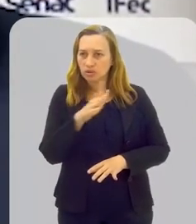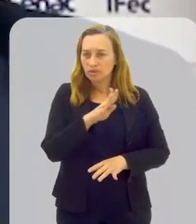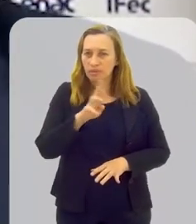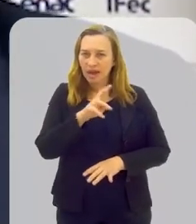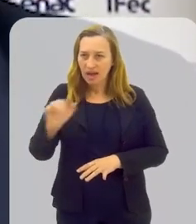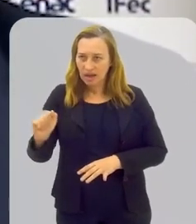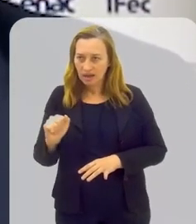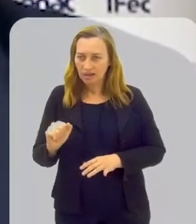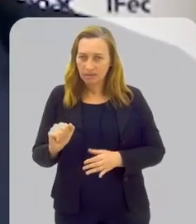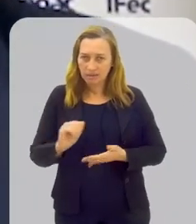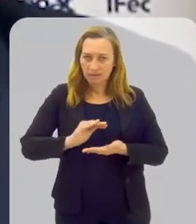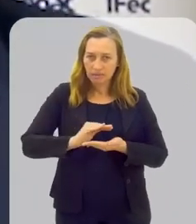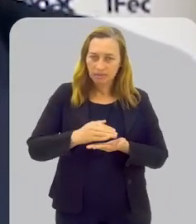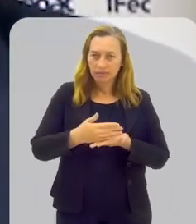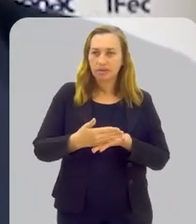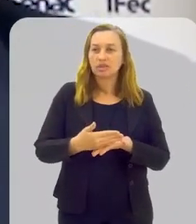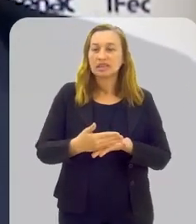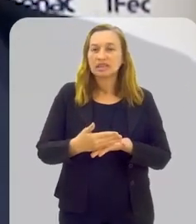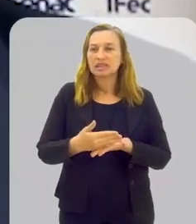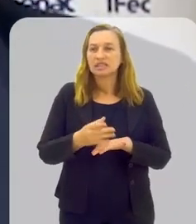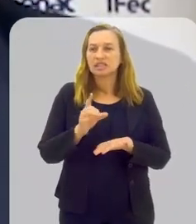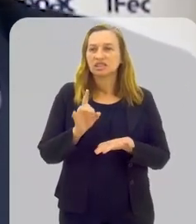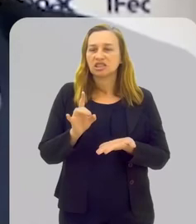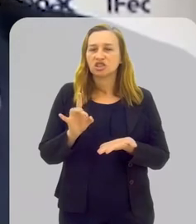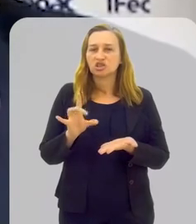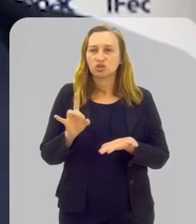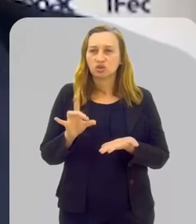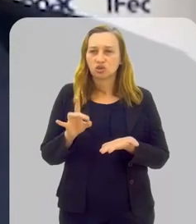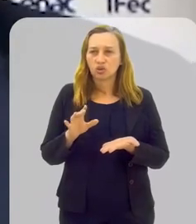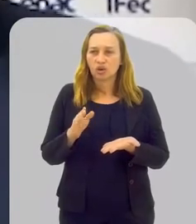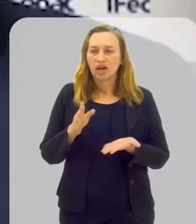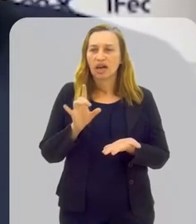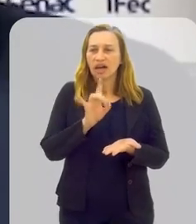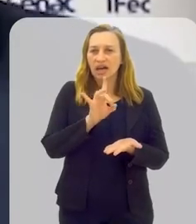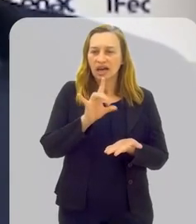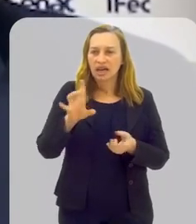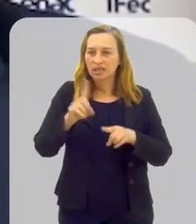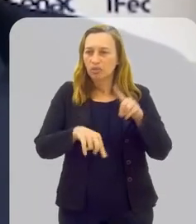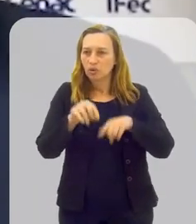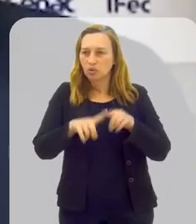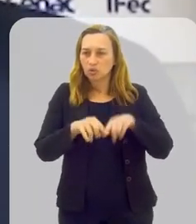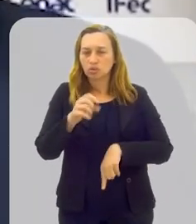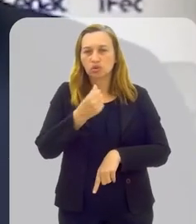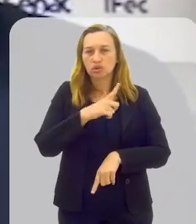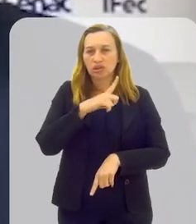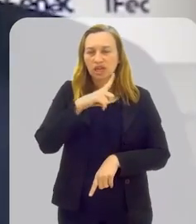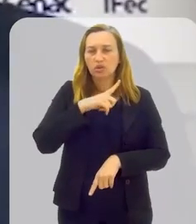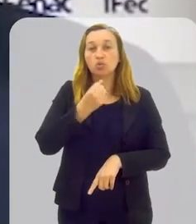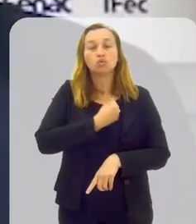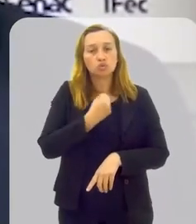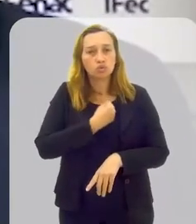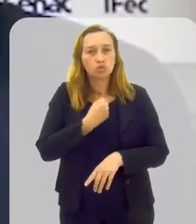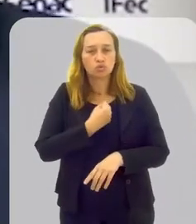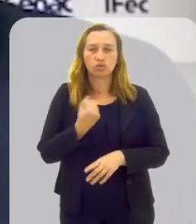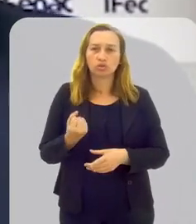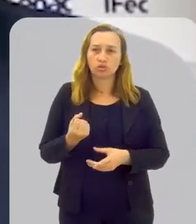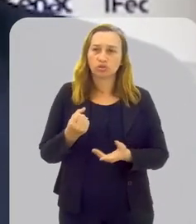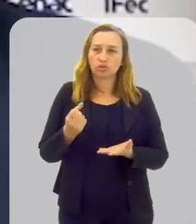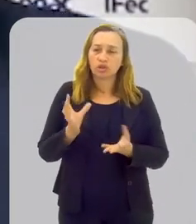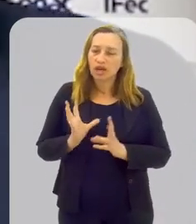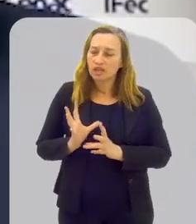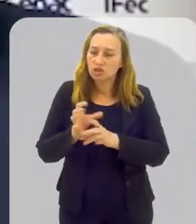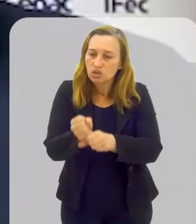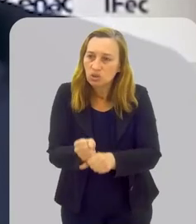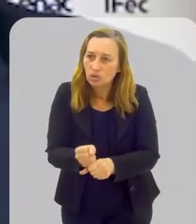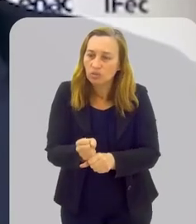o código de barra virado para cima Então você precisa do colocou esse código isso soma pontos cada resíduo tem um determinado número de pontos